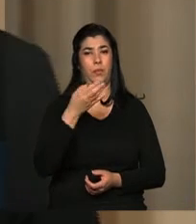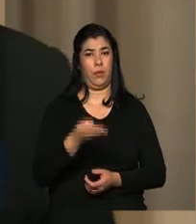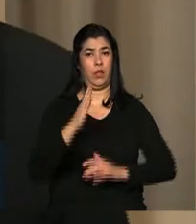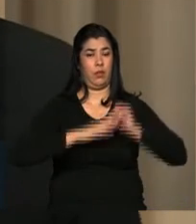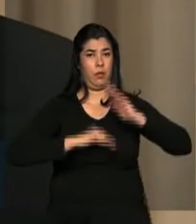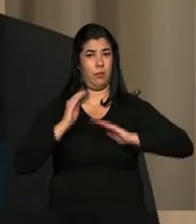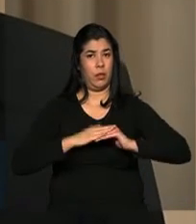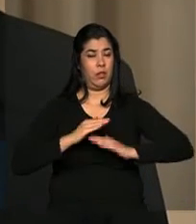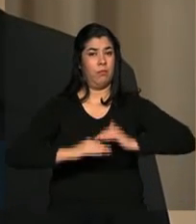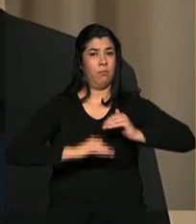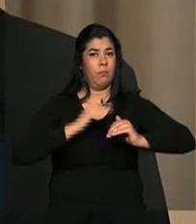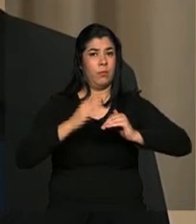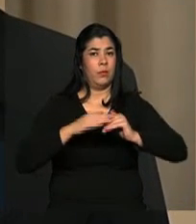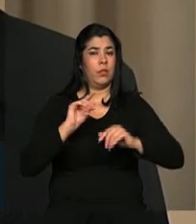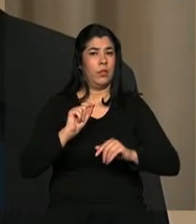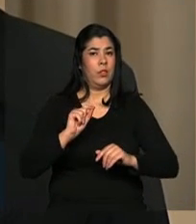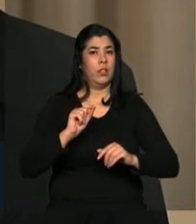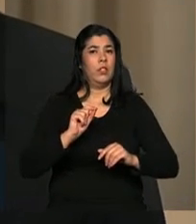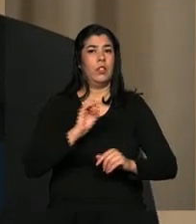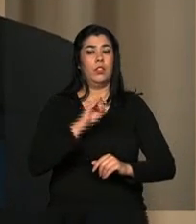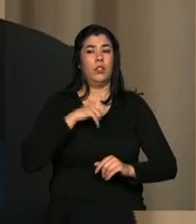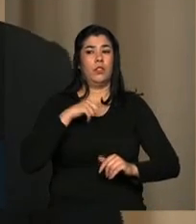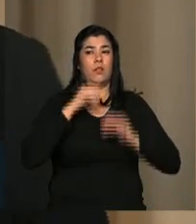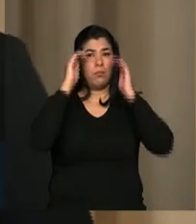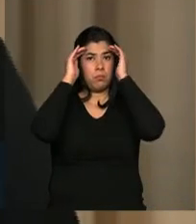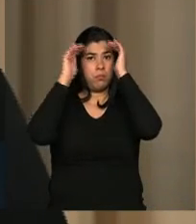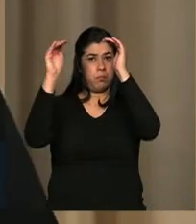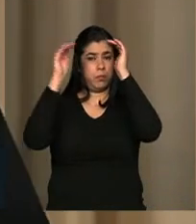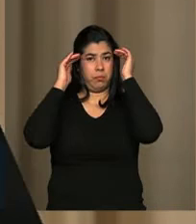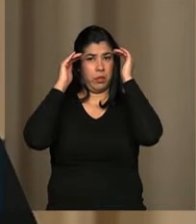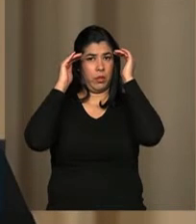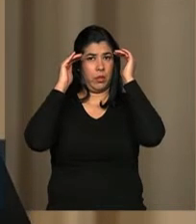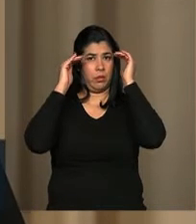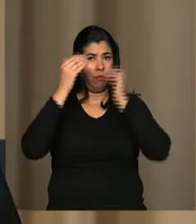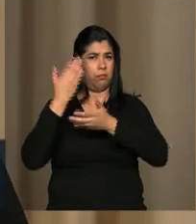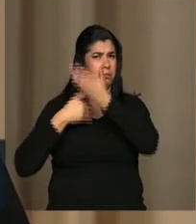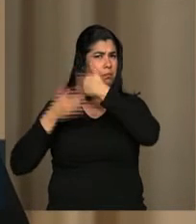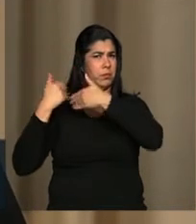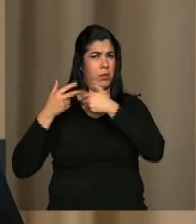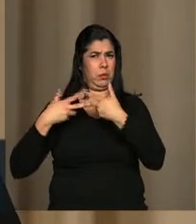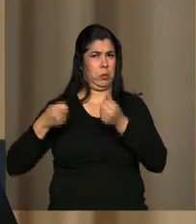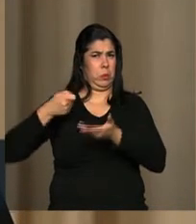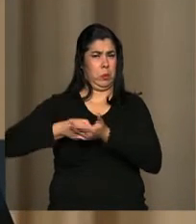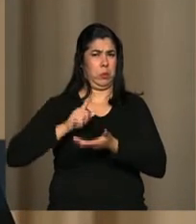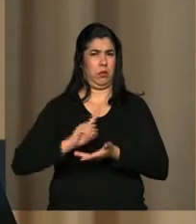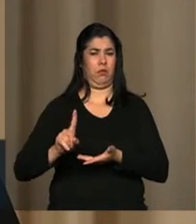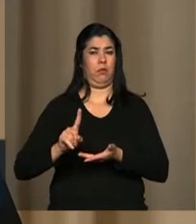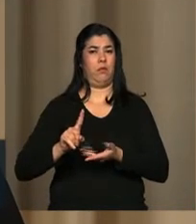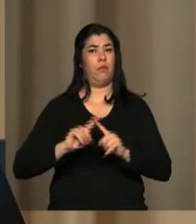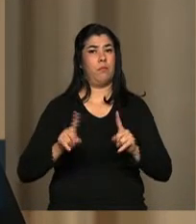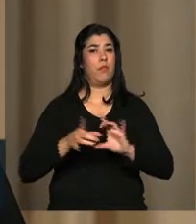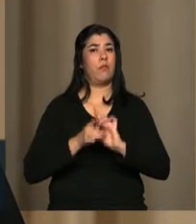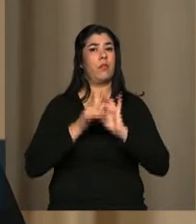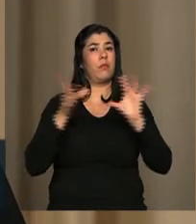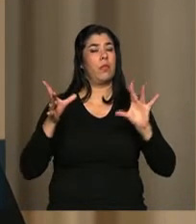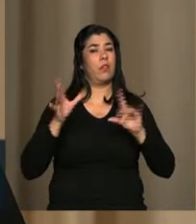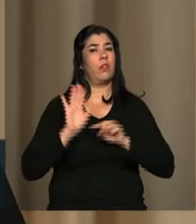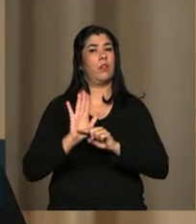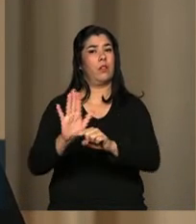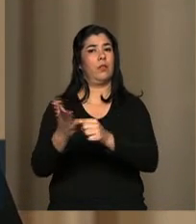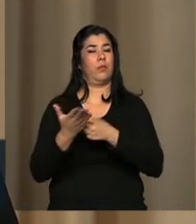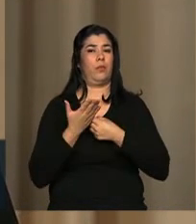quanto mais respeito tivermos pelo Estado de Direito, mas, sobretudo, quanto mais